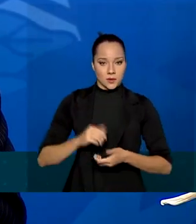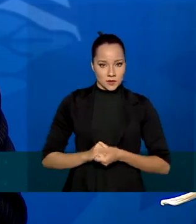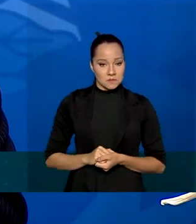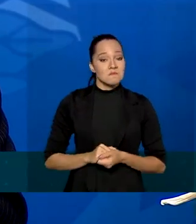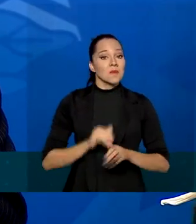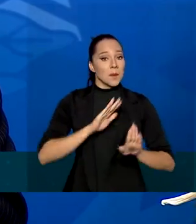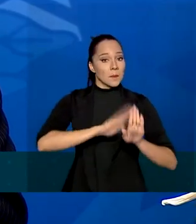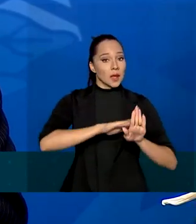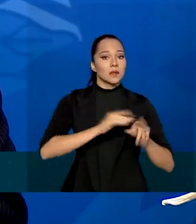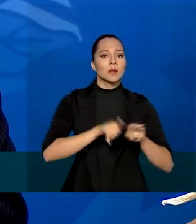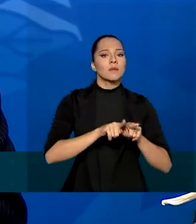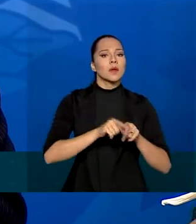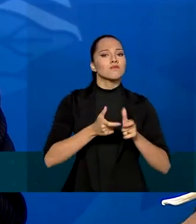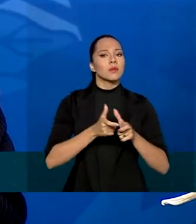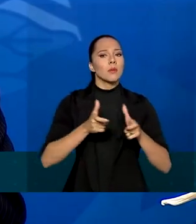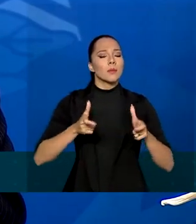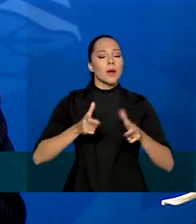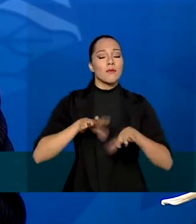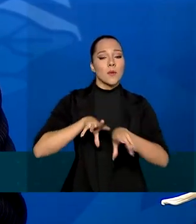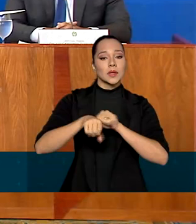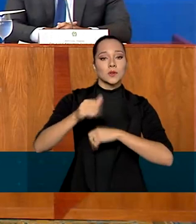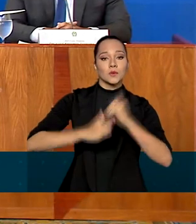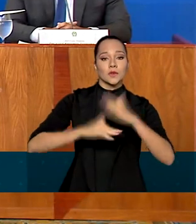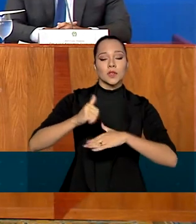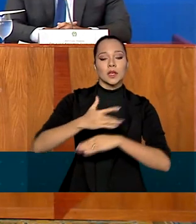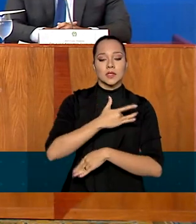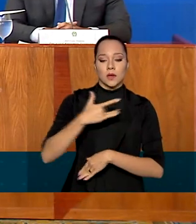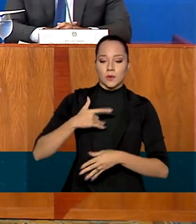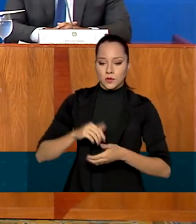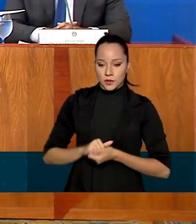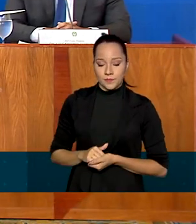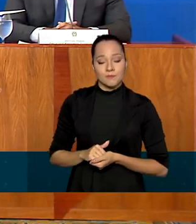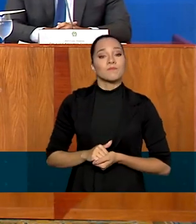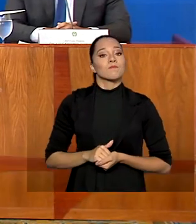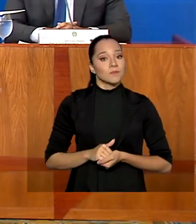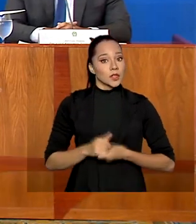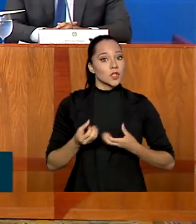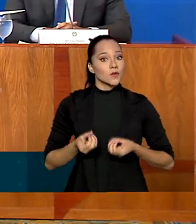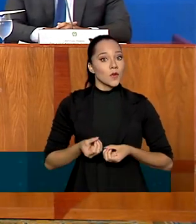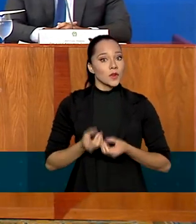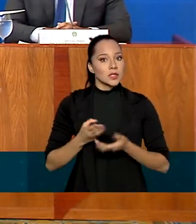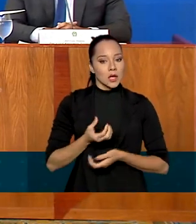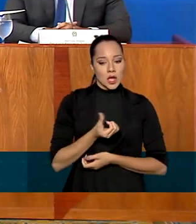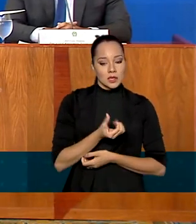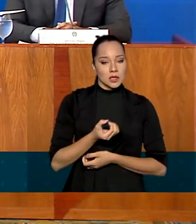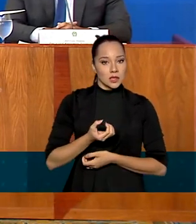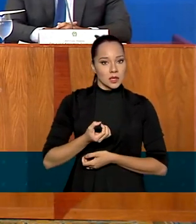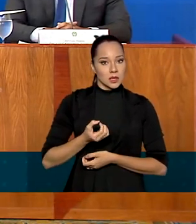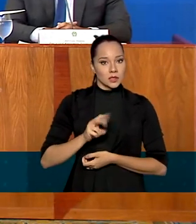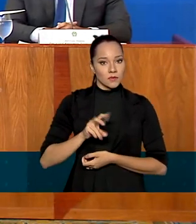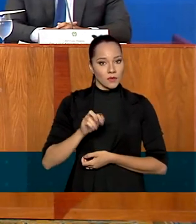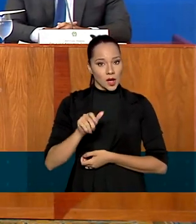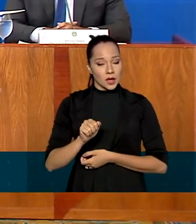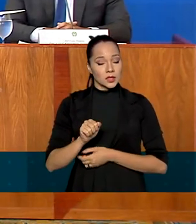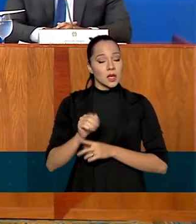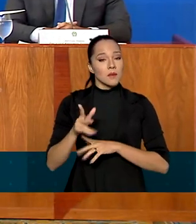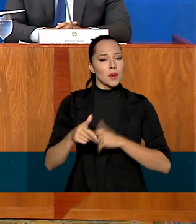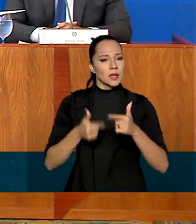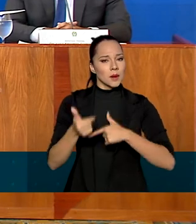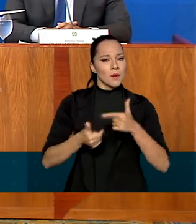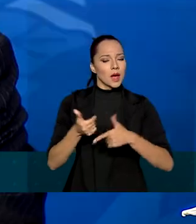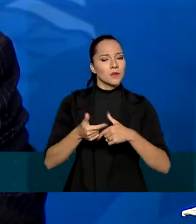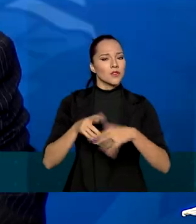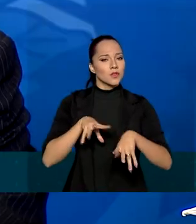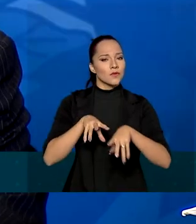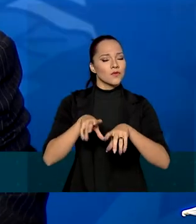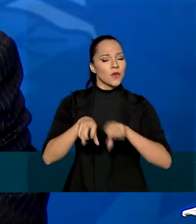vai ampliar a formação de profissionais de saúde. Nós vamos oferecer 600 vagas em residência médica